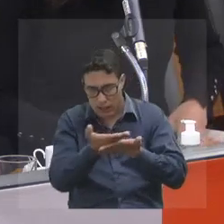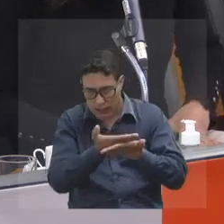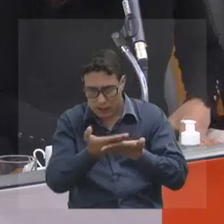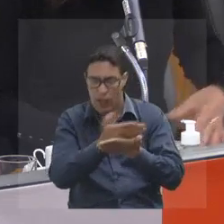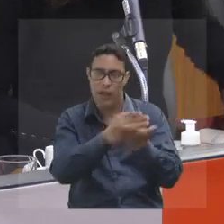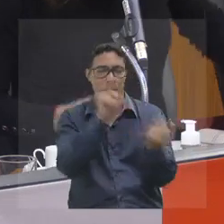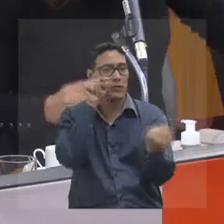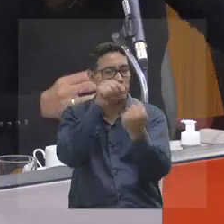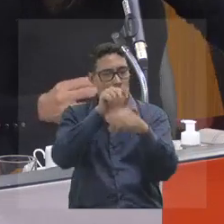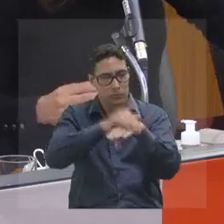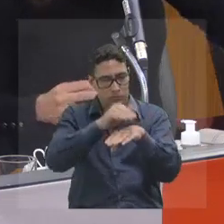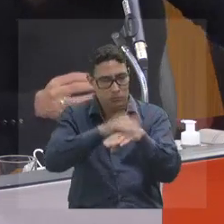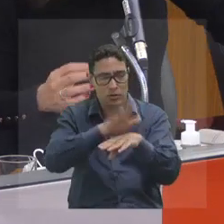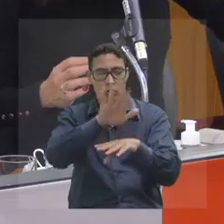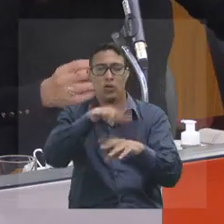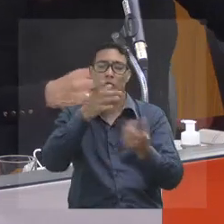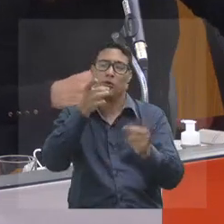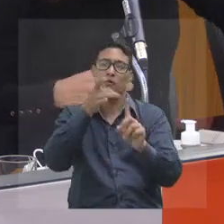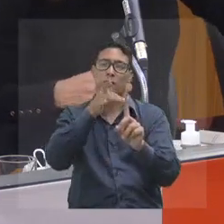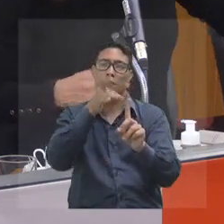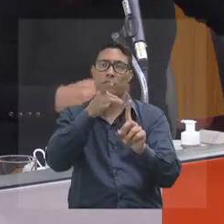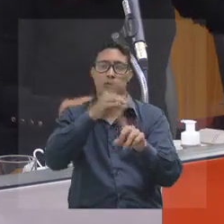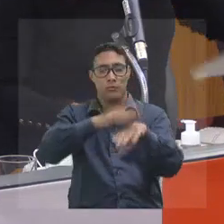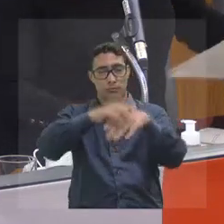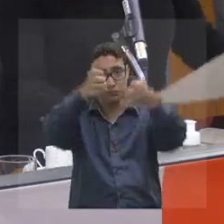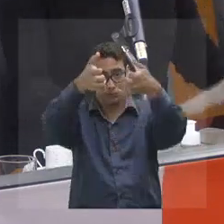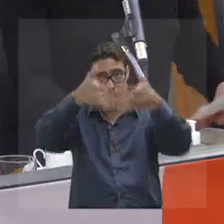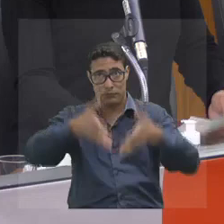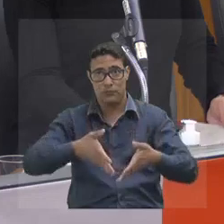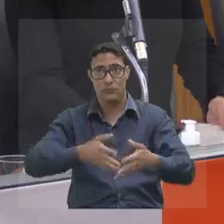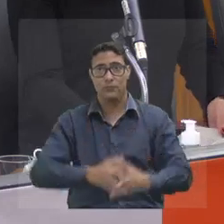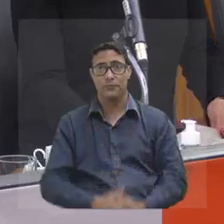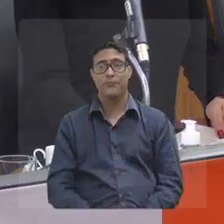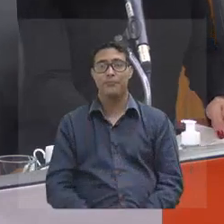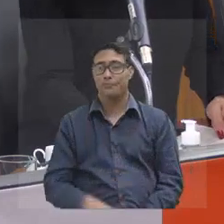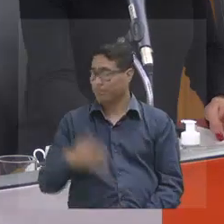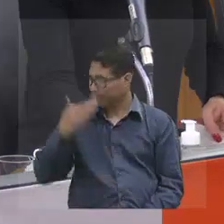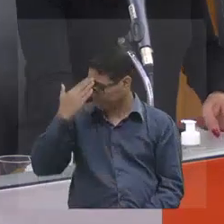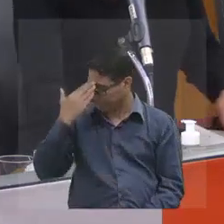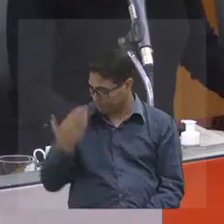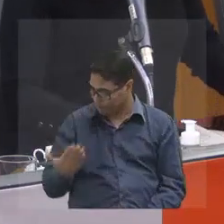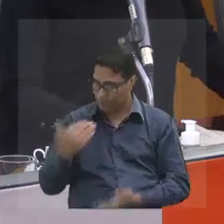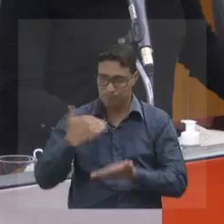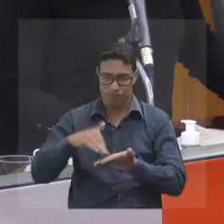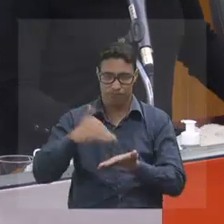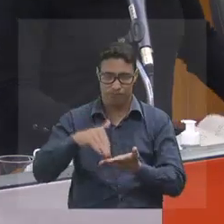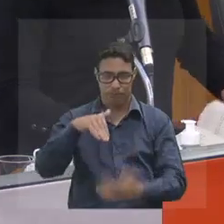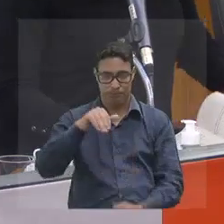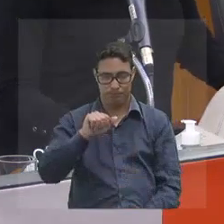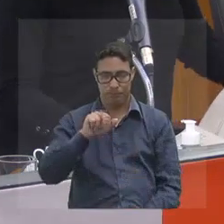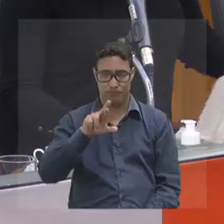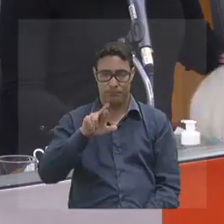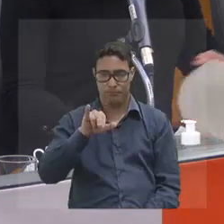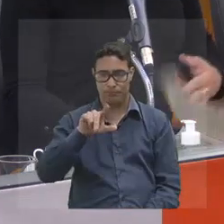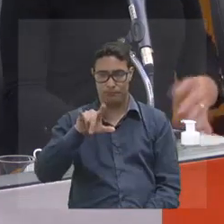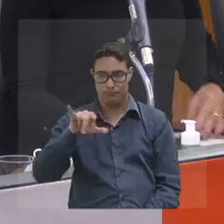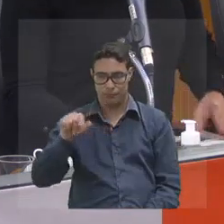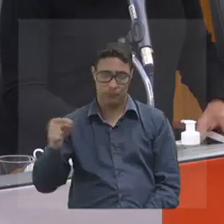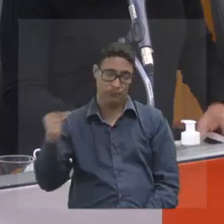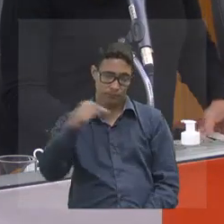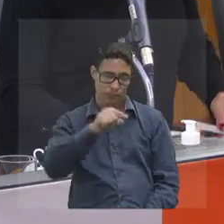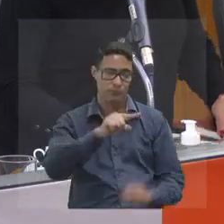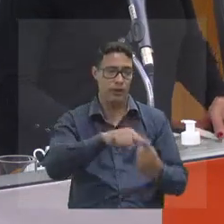especificamente que você nos traz muito obrigado secretária Marília para suas considerações finais Deputado